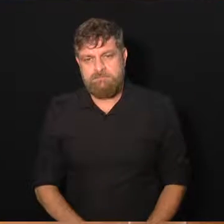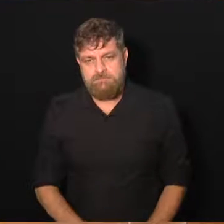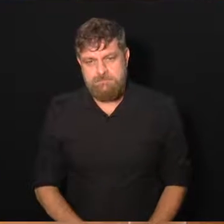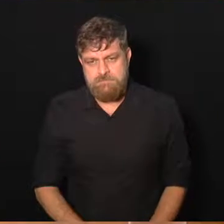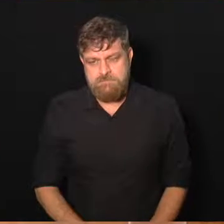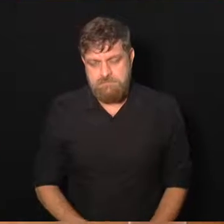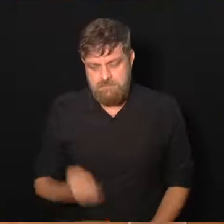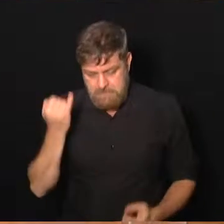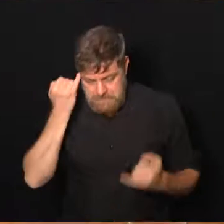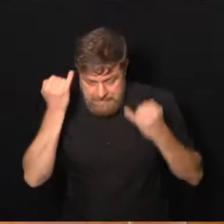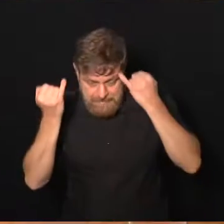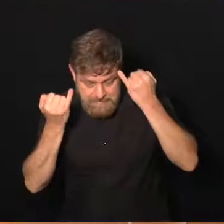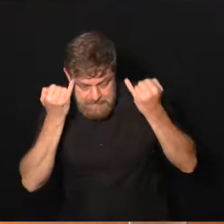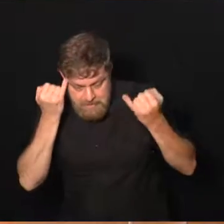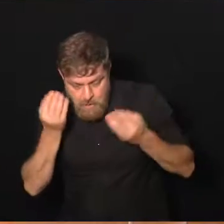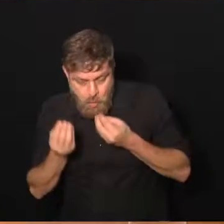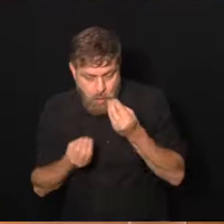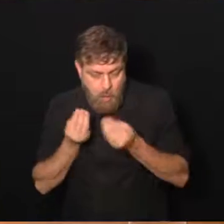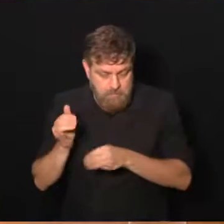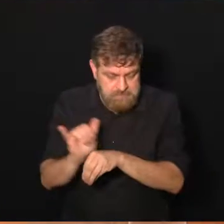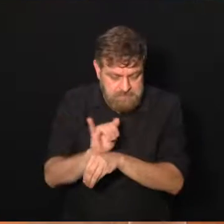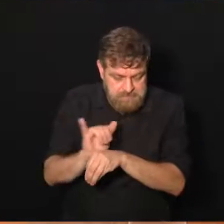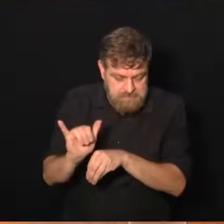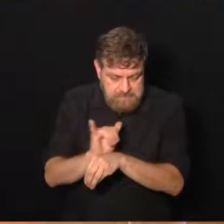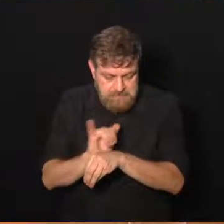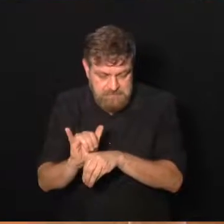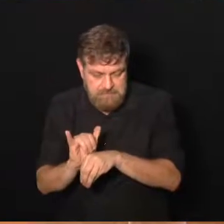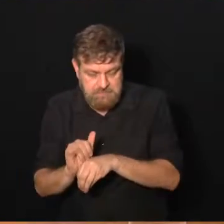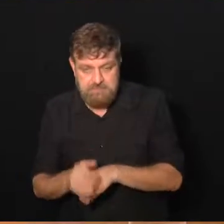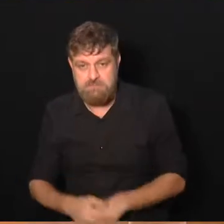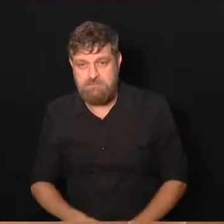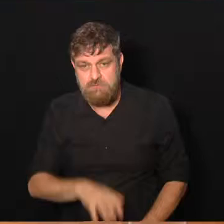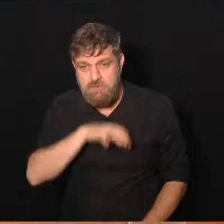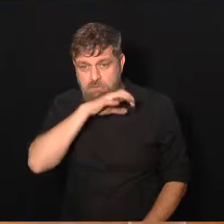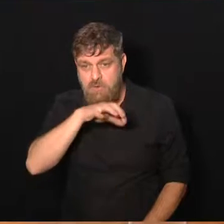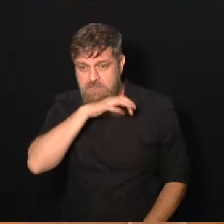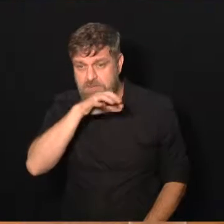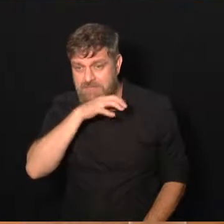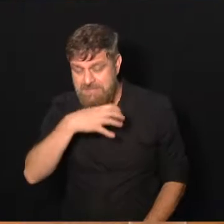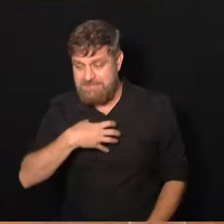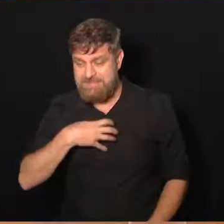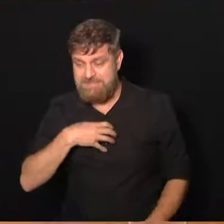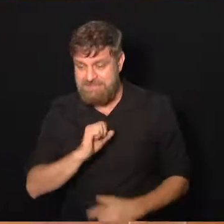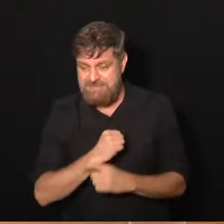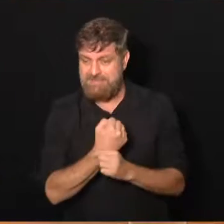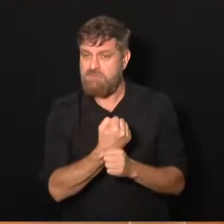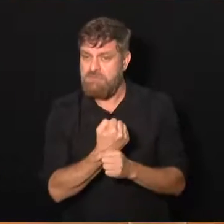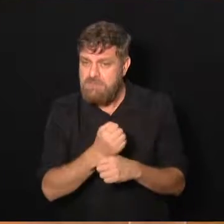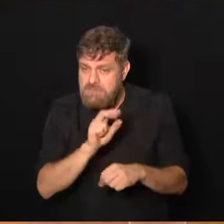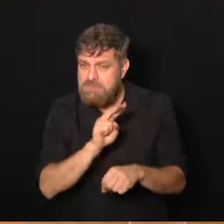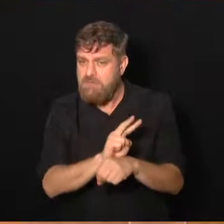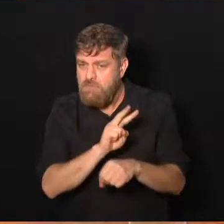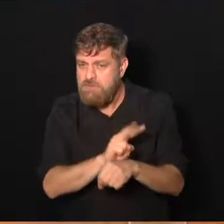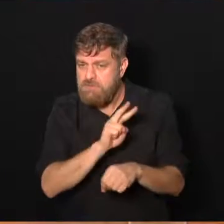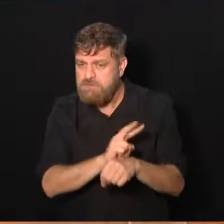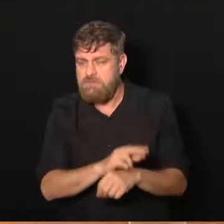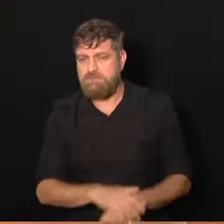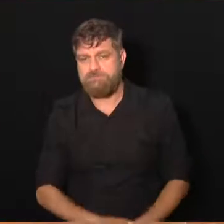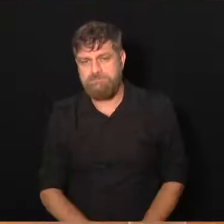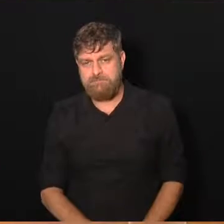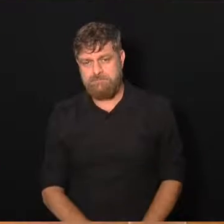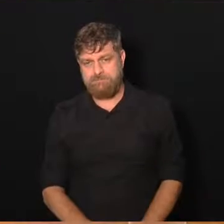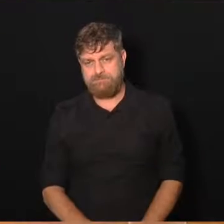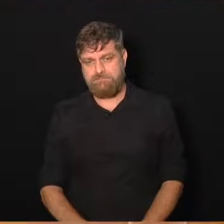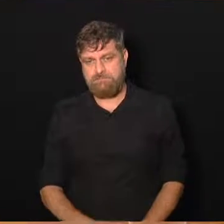busque ideias para que haja esse tipo de proteção na questão que vai ser discutida hoje. Diante disso, eu fiz um